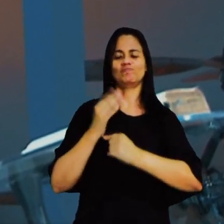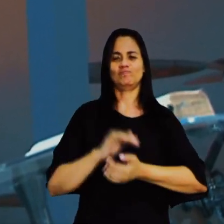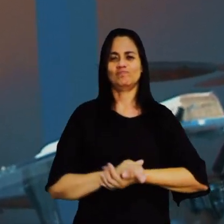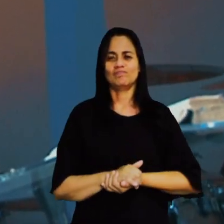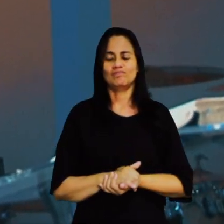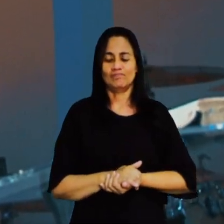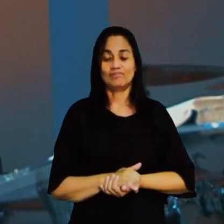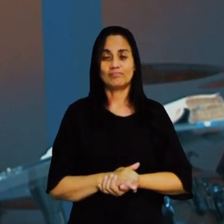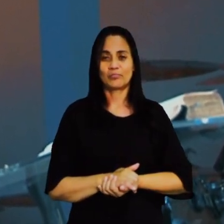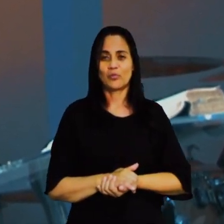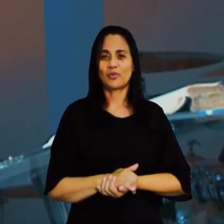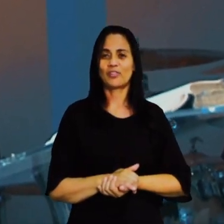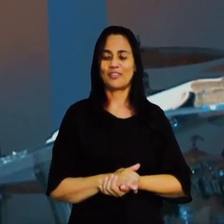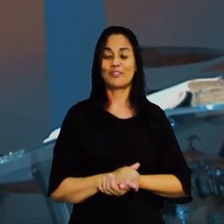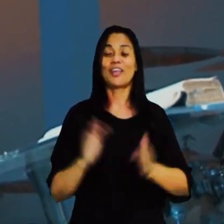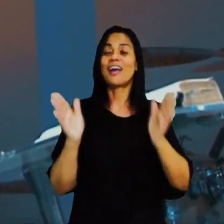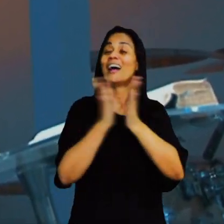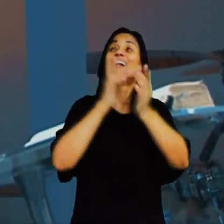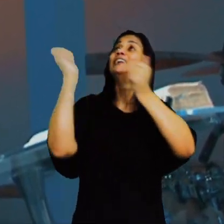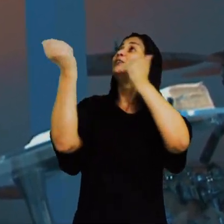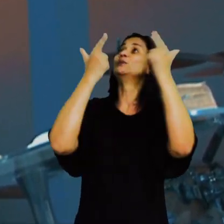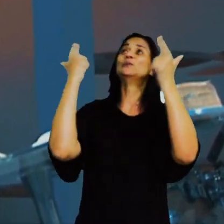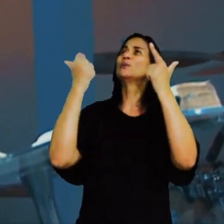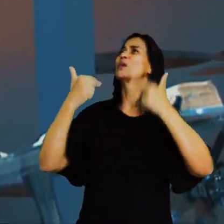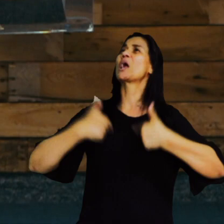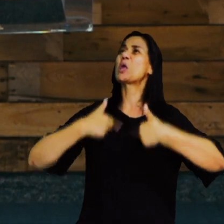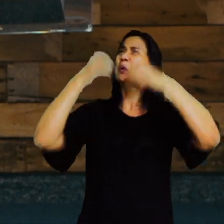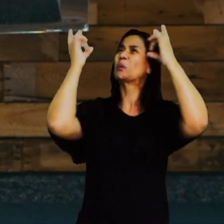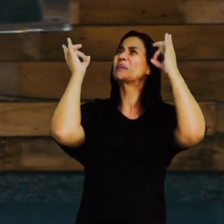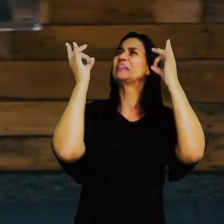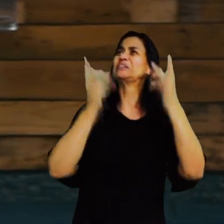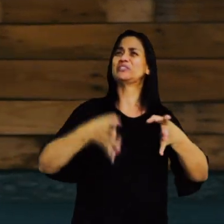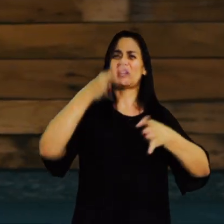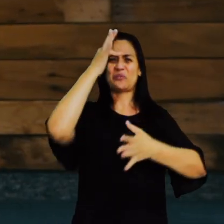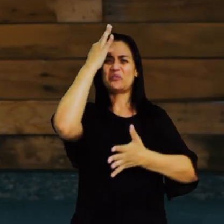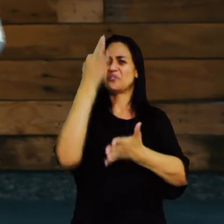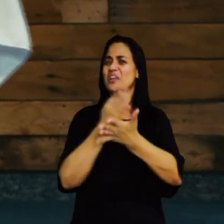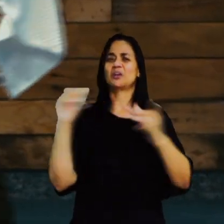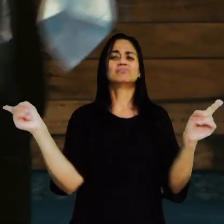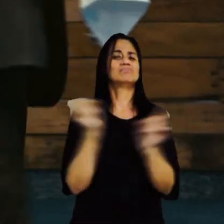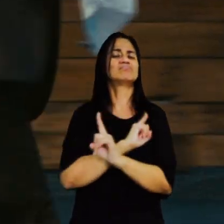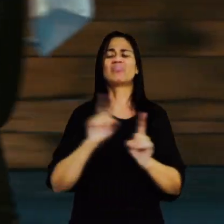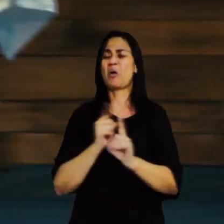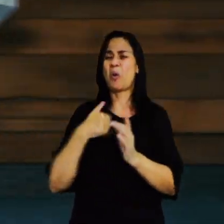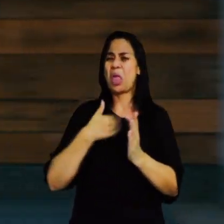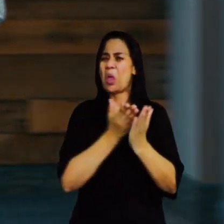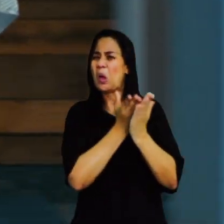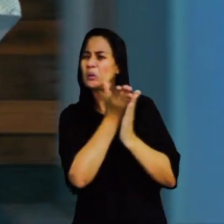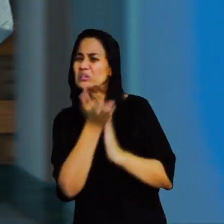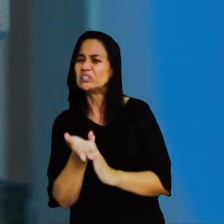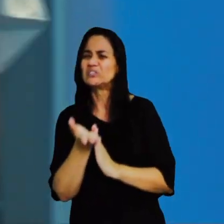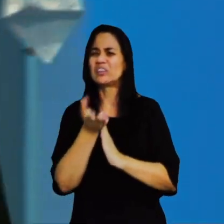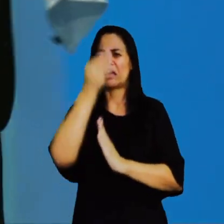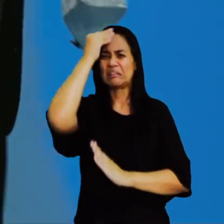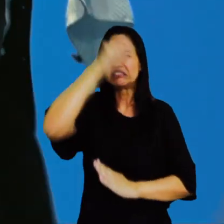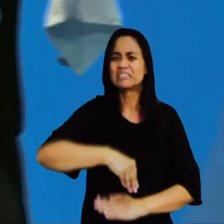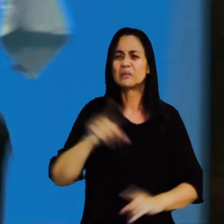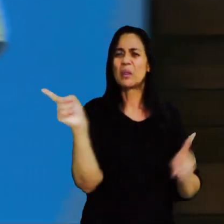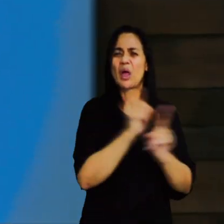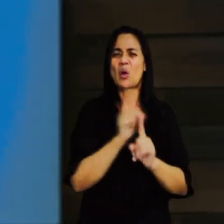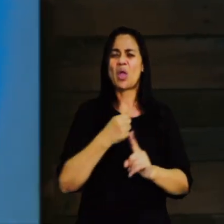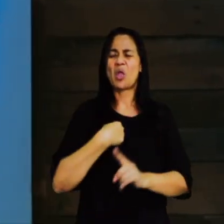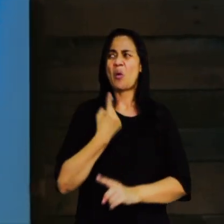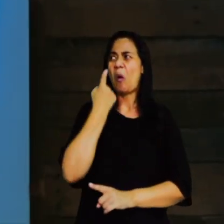Oh, aleluia, eu não abro mão da minha fé, eu não recuo, eu não sou daqueles que olha para trás, que quer voltar